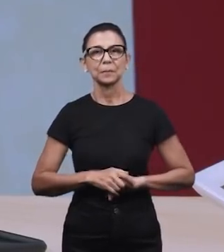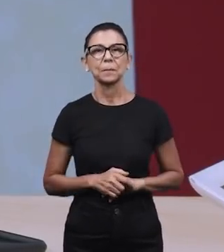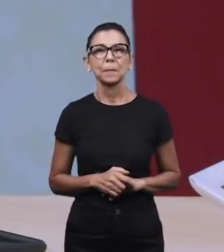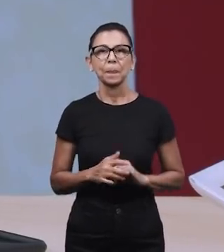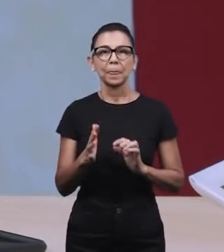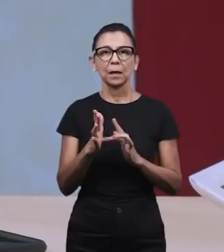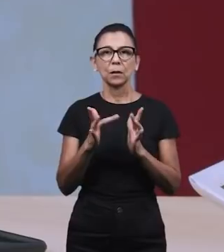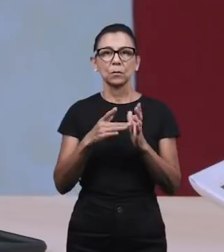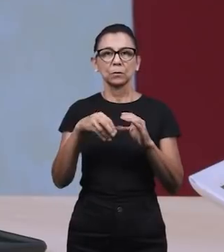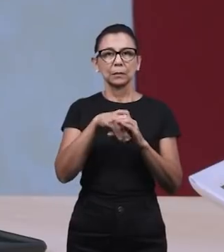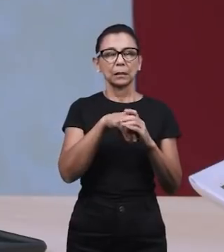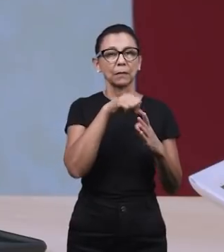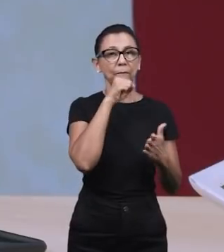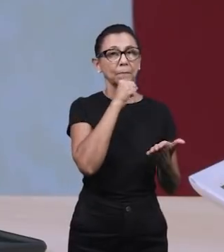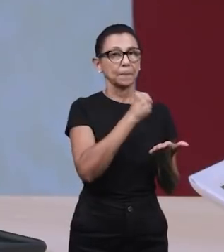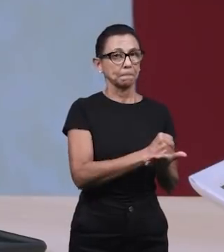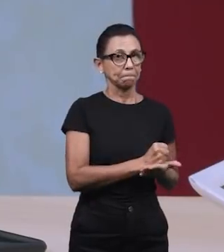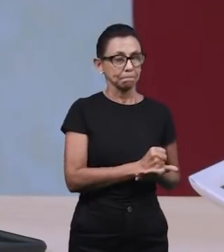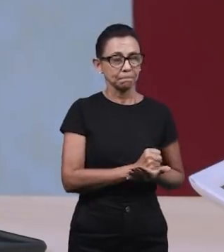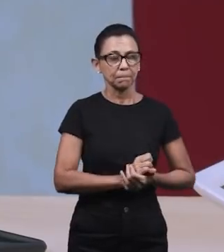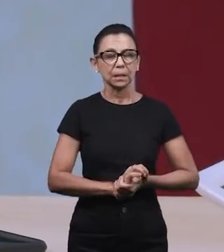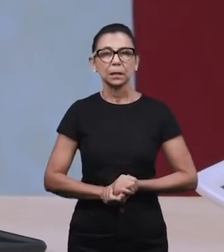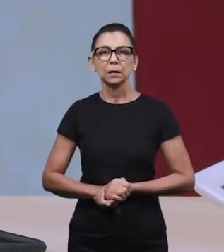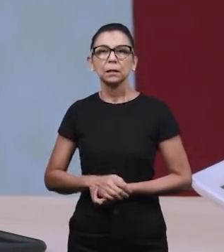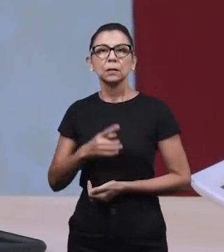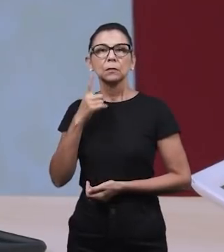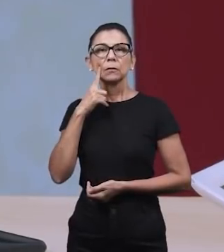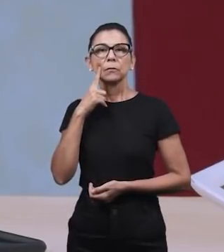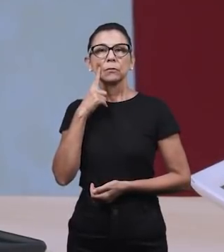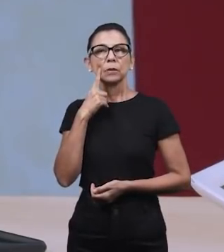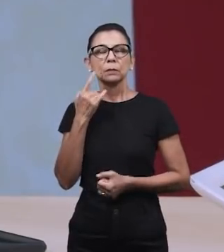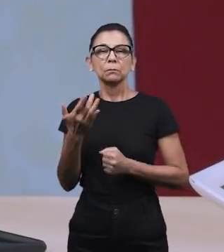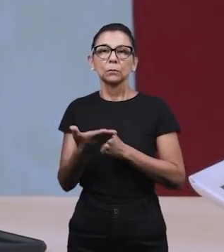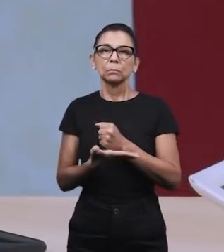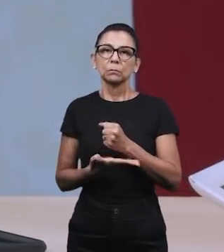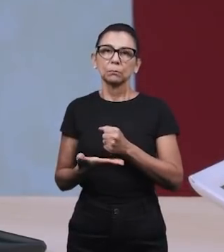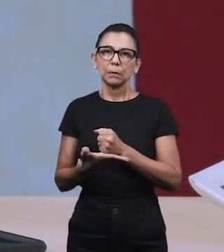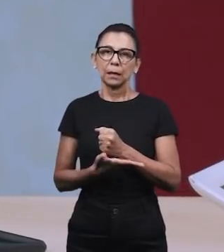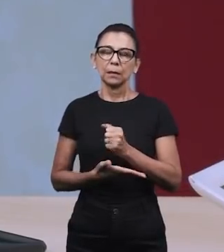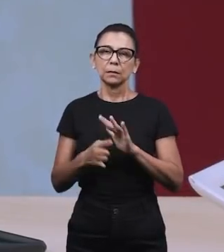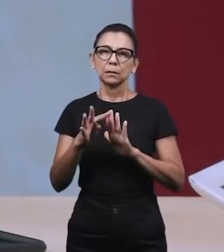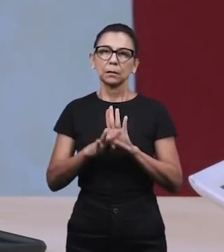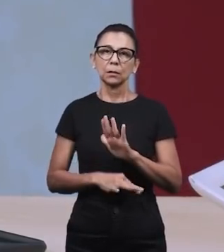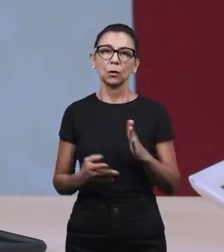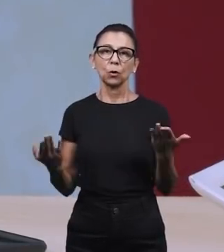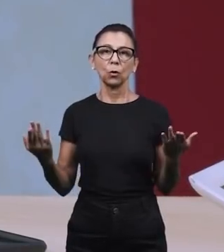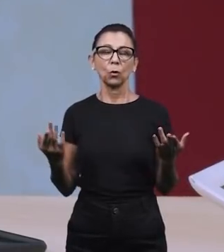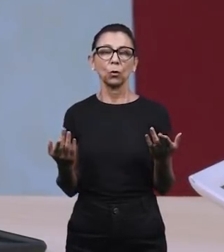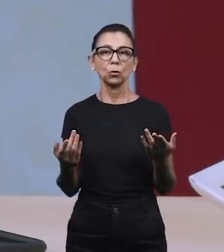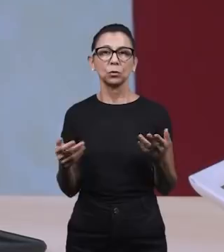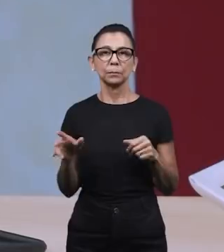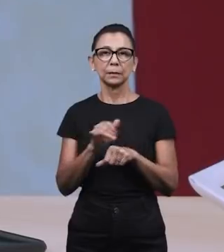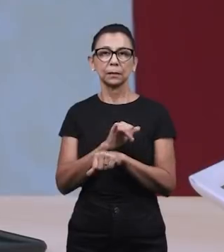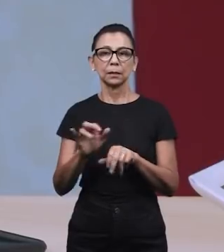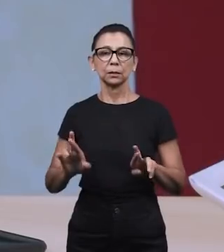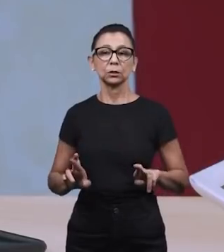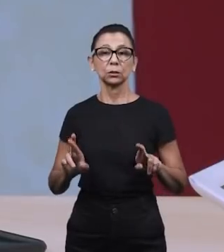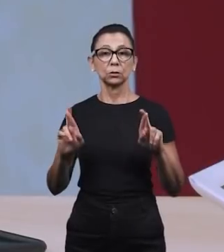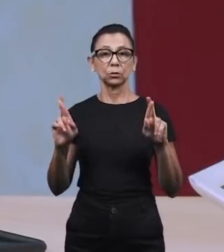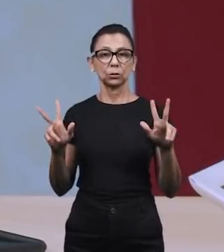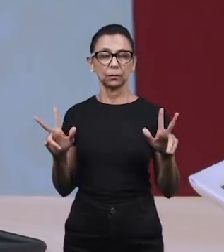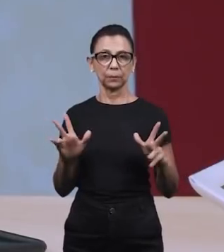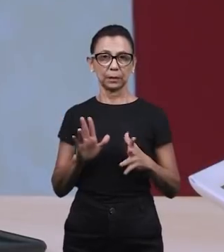esse tema, Jesus no Velho Testamento, como texto base, e aqui a gente vai fazer uma coisa diferente. Nós vamos usar o mesmo